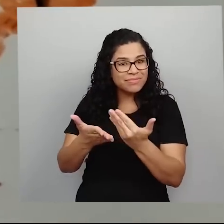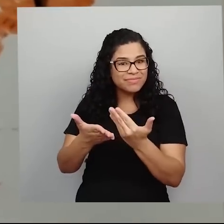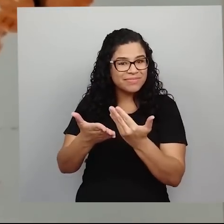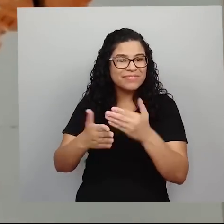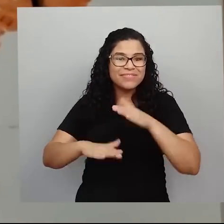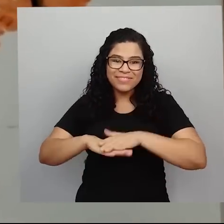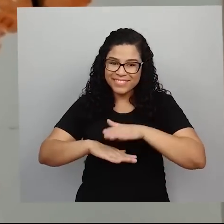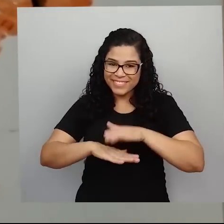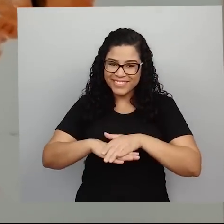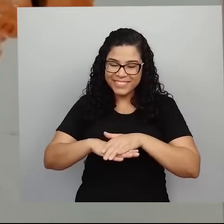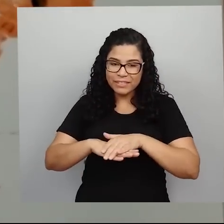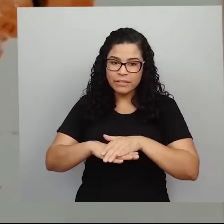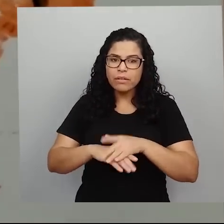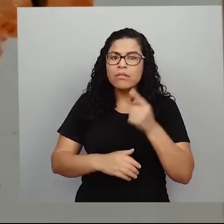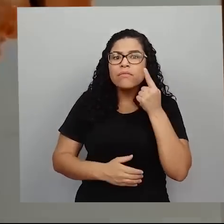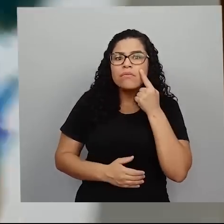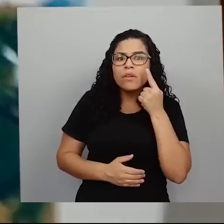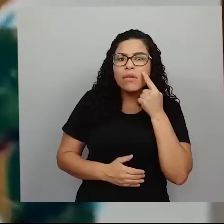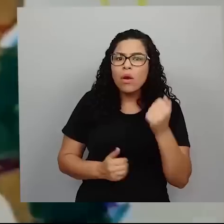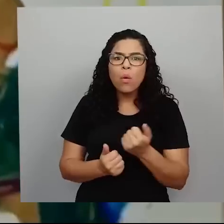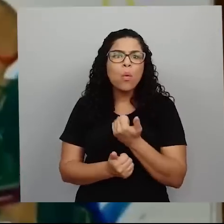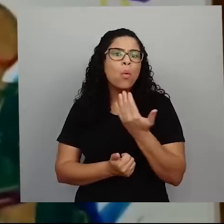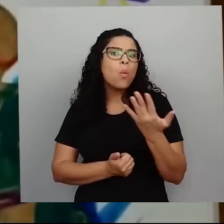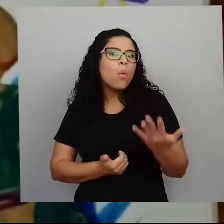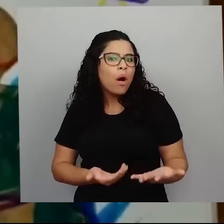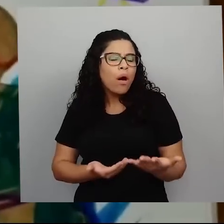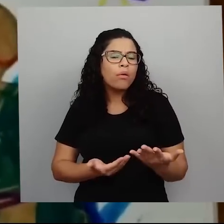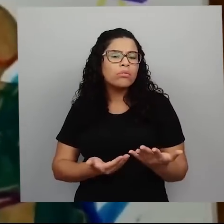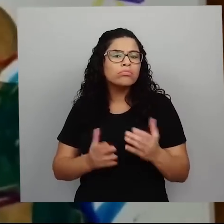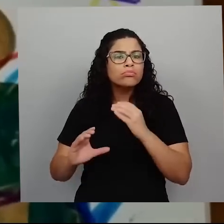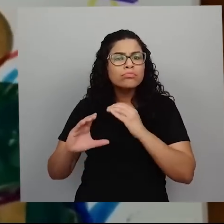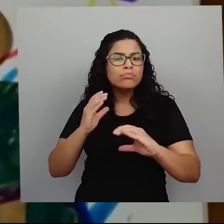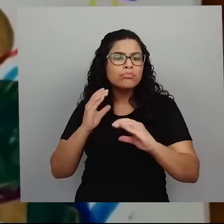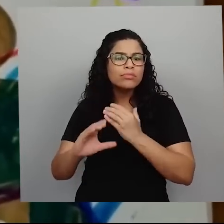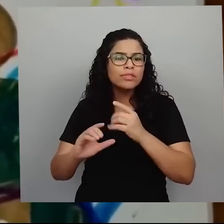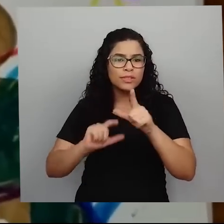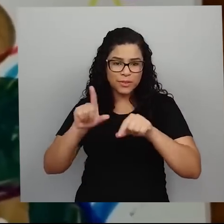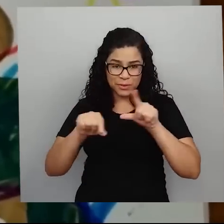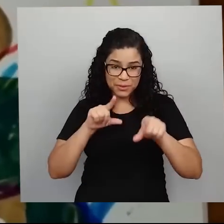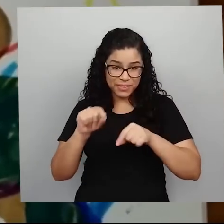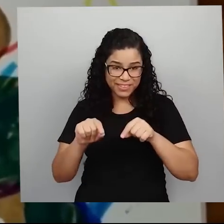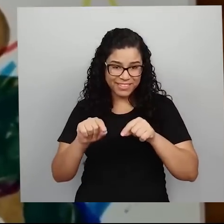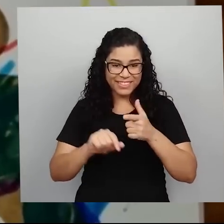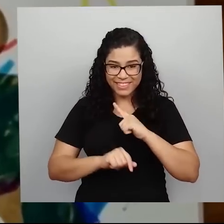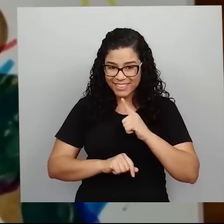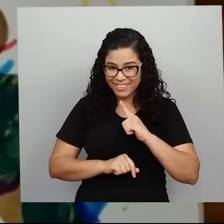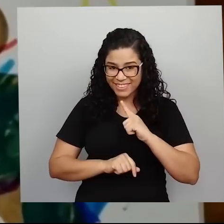páginas. Vamos ver quais foram as parlendas e cantigas escolhidas?